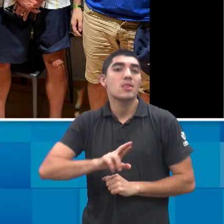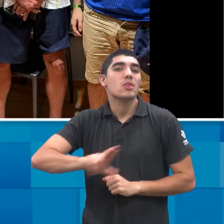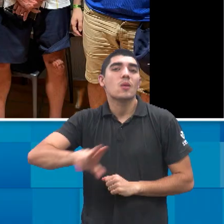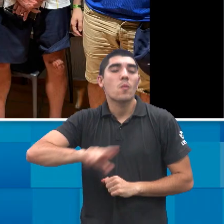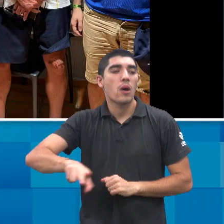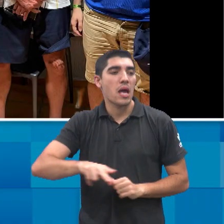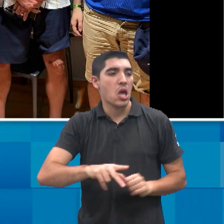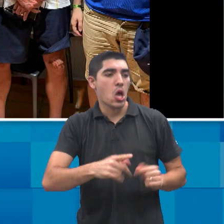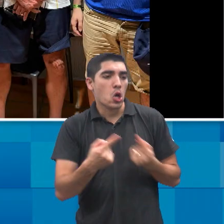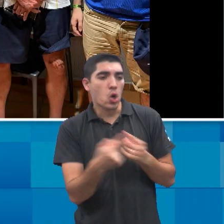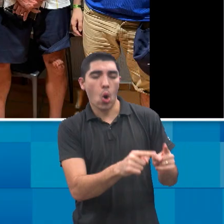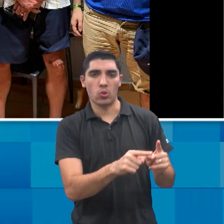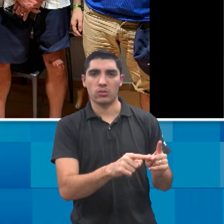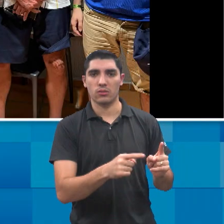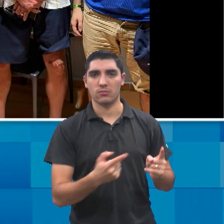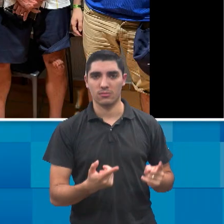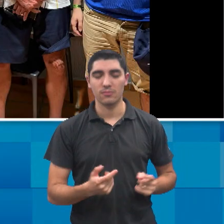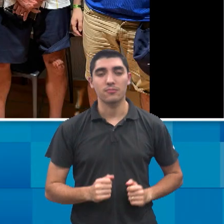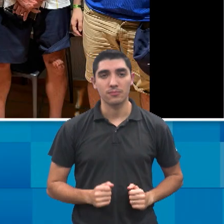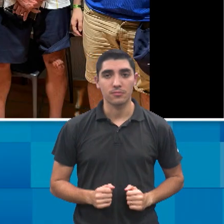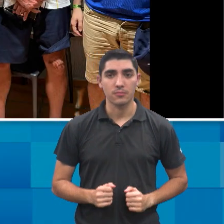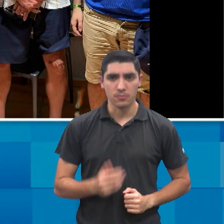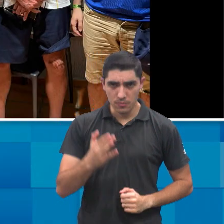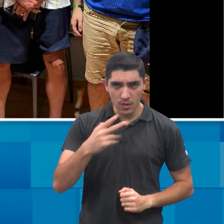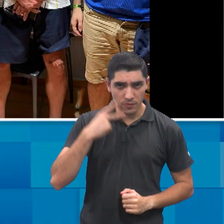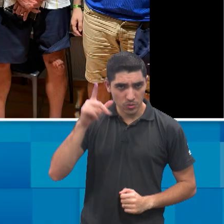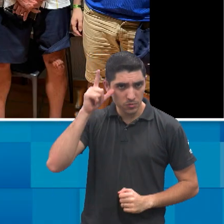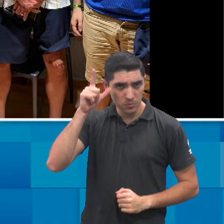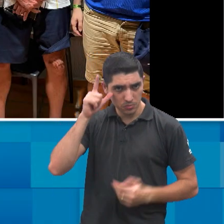isso. Uma parte, vereador Lino Bispo.